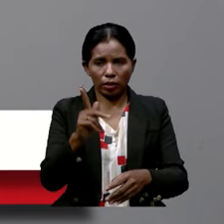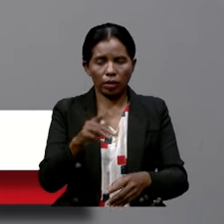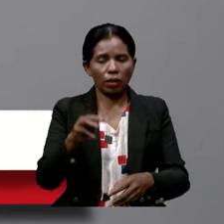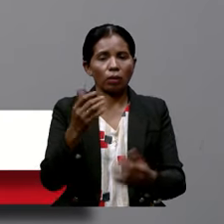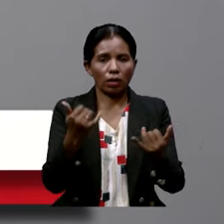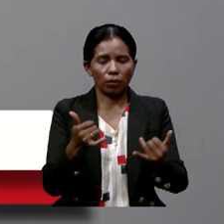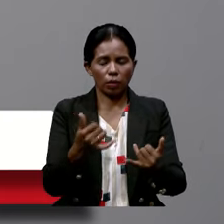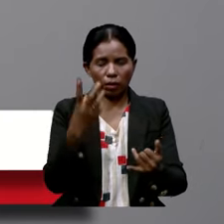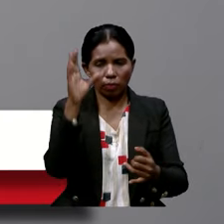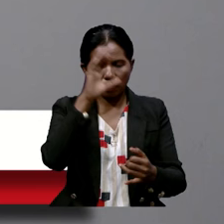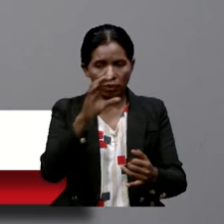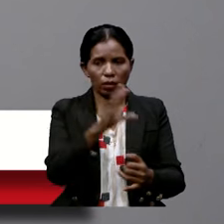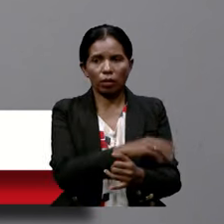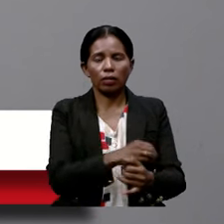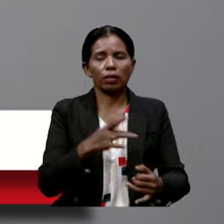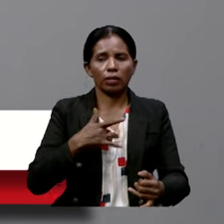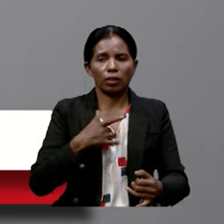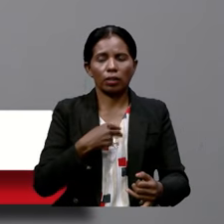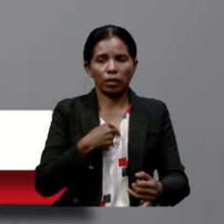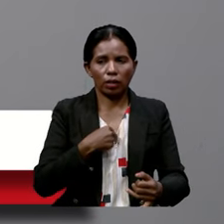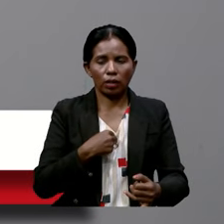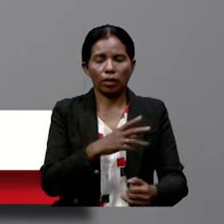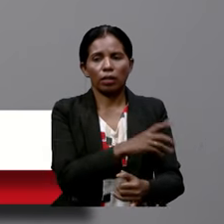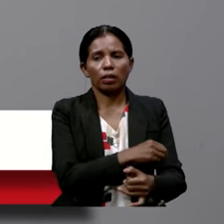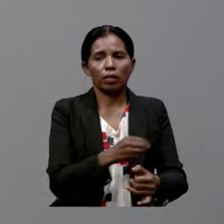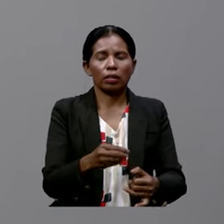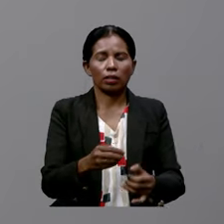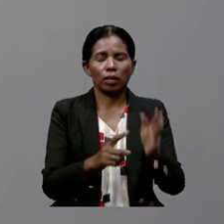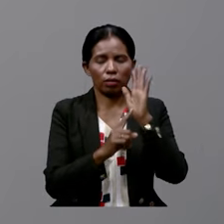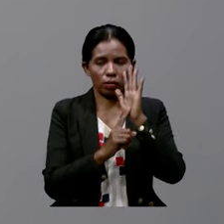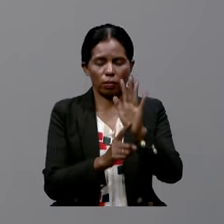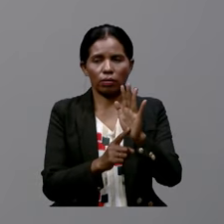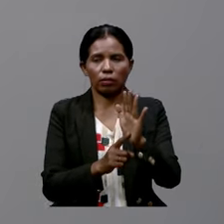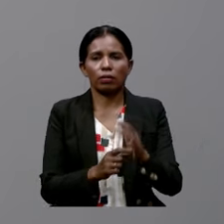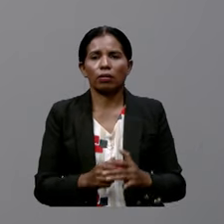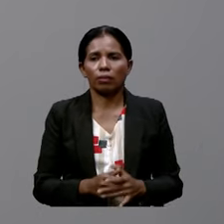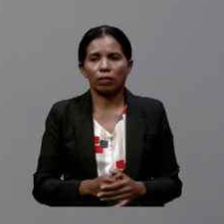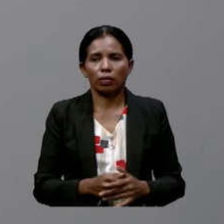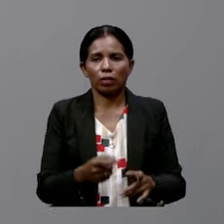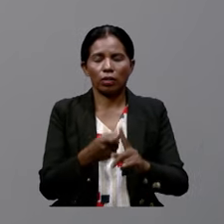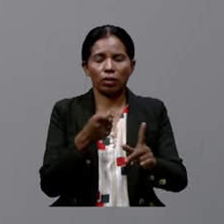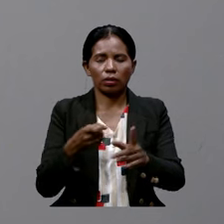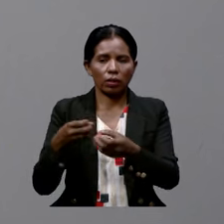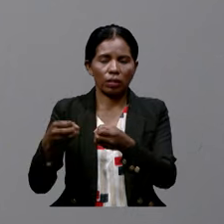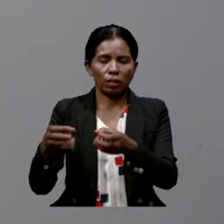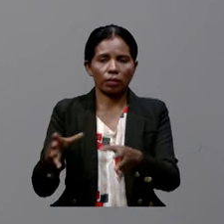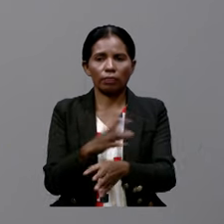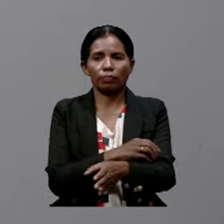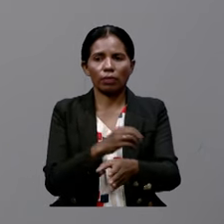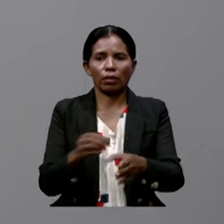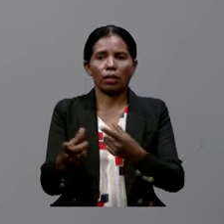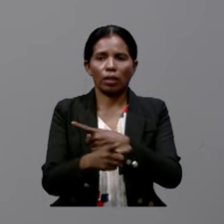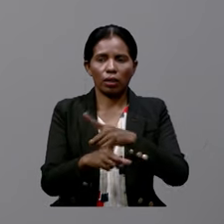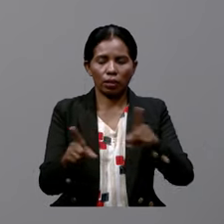ela, e minha raça me sinto minha, talvez melhor é o ciclo é minha livre lá